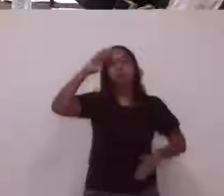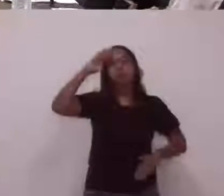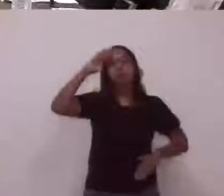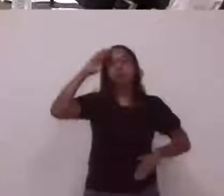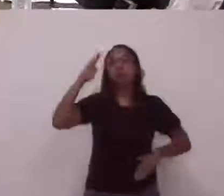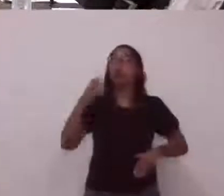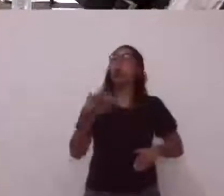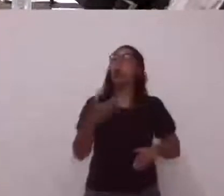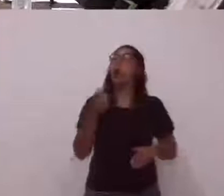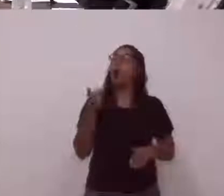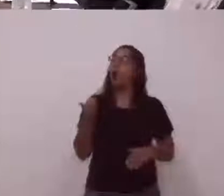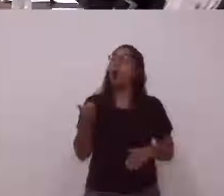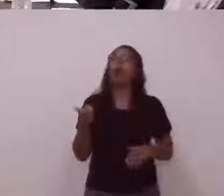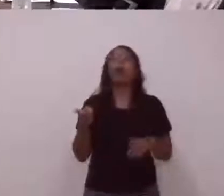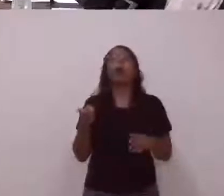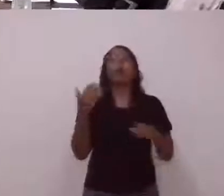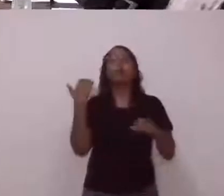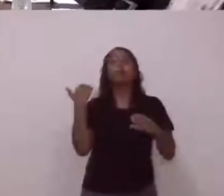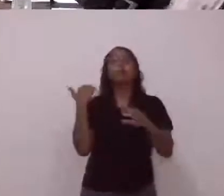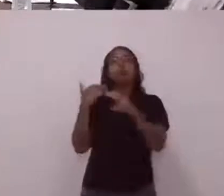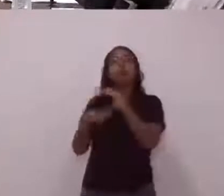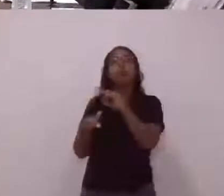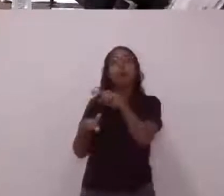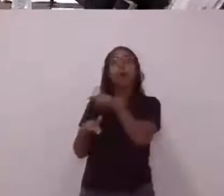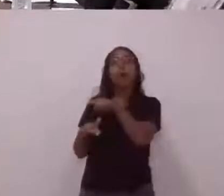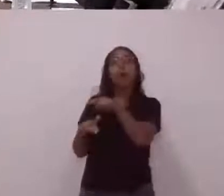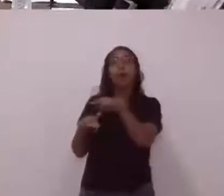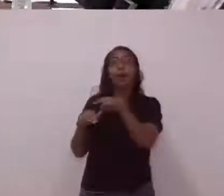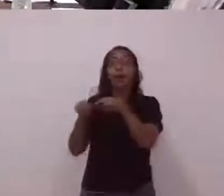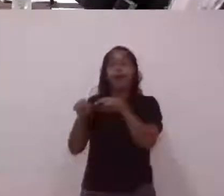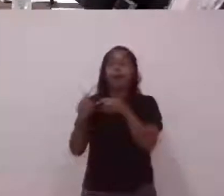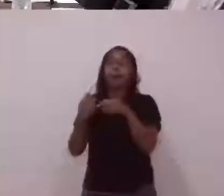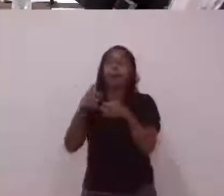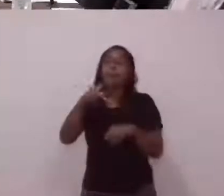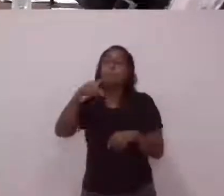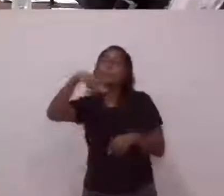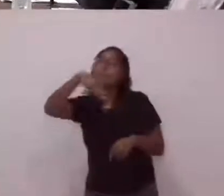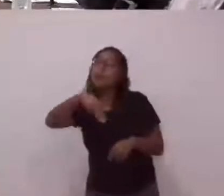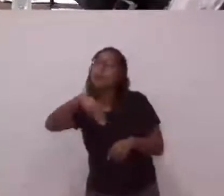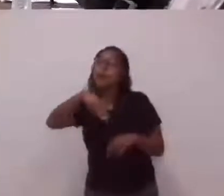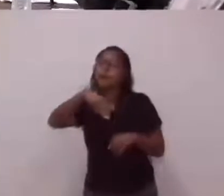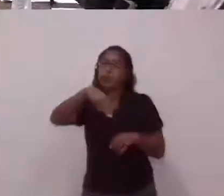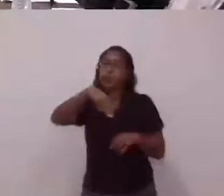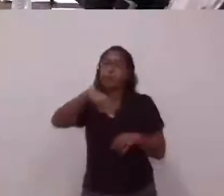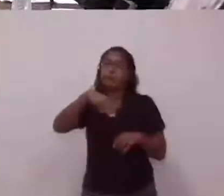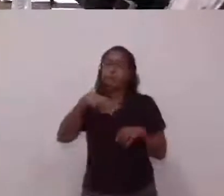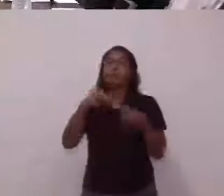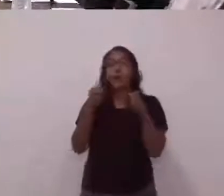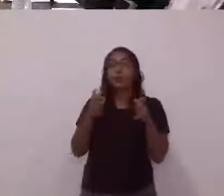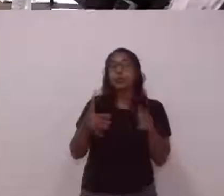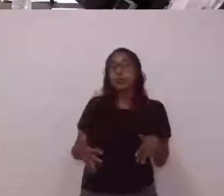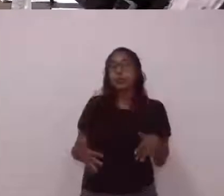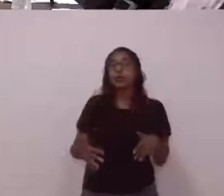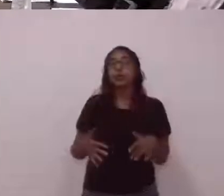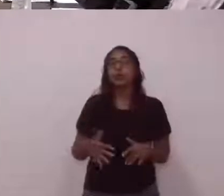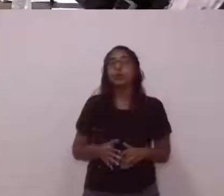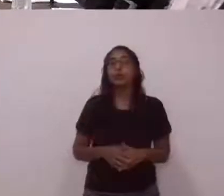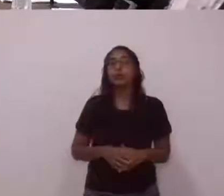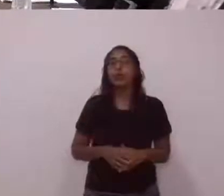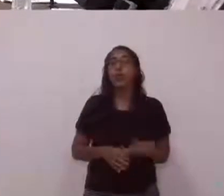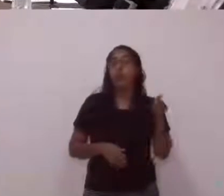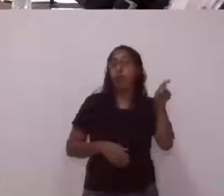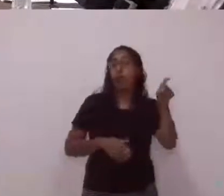enviou à Prefeitura e-mail da assessoria técnica da Polícia Militar, descrevendo todos os procedimentos de